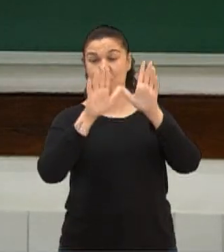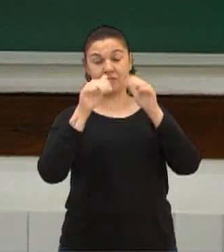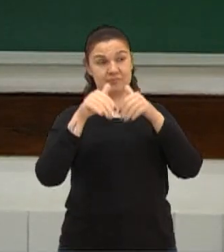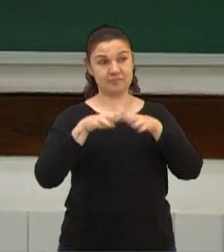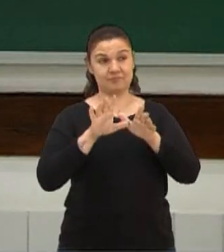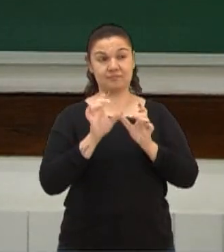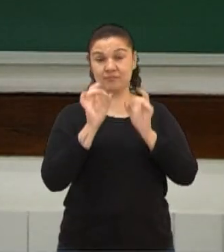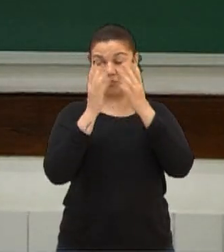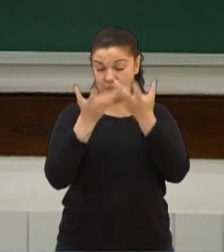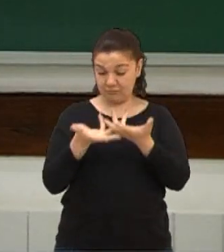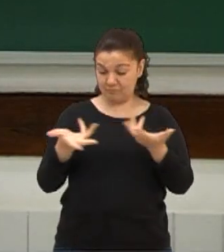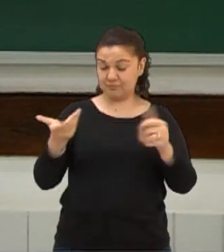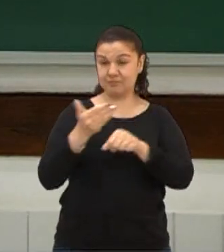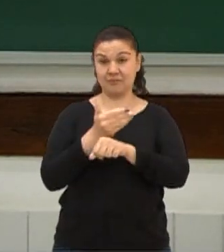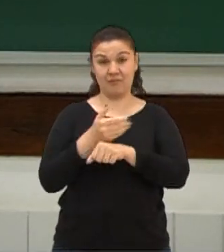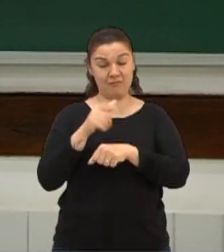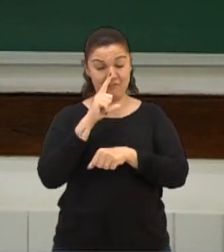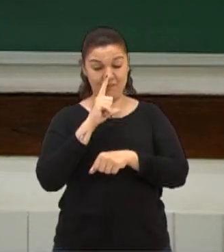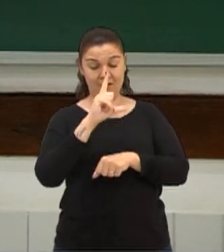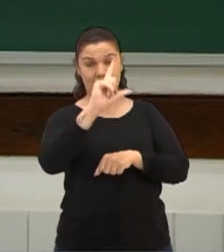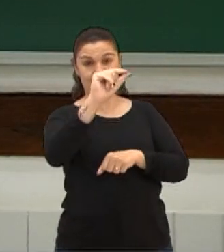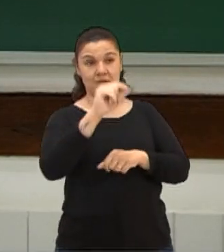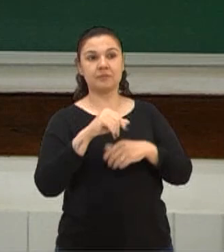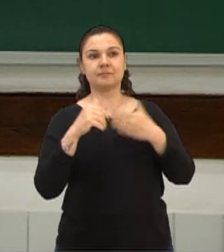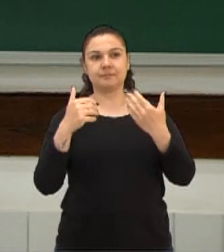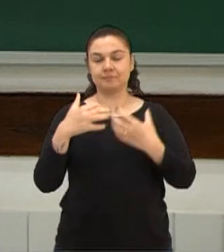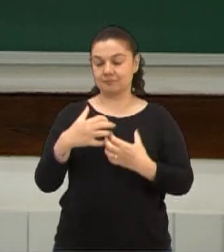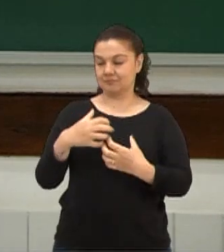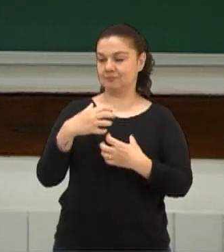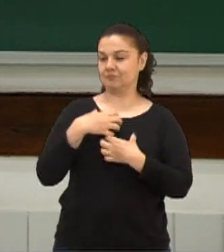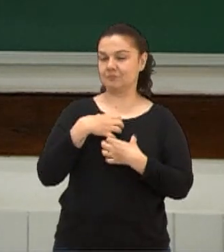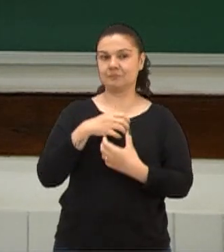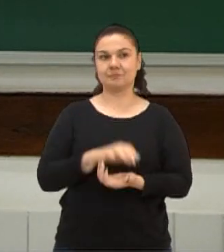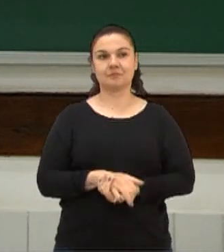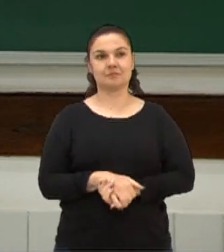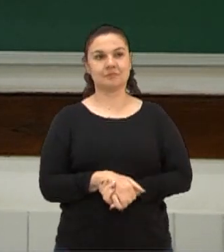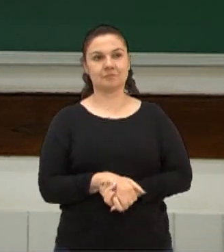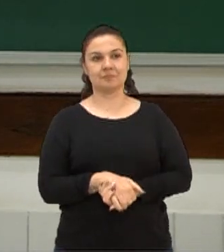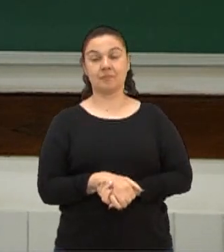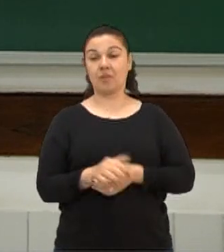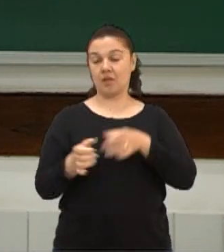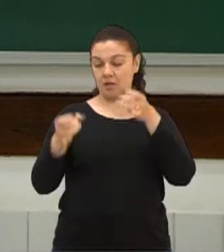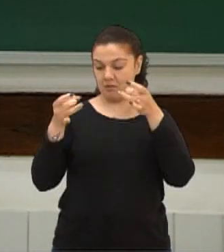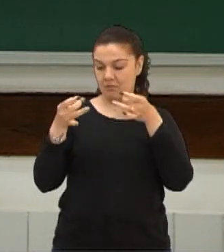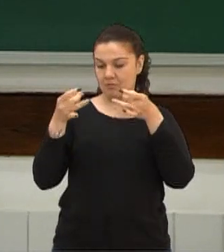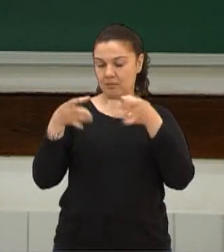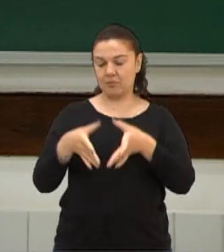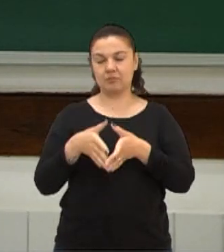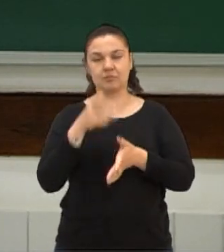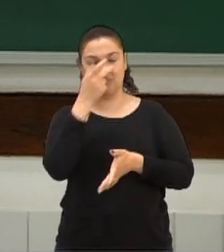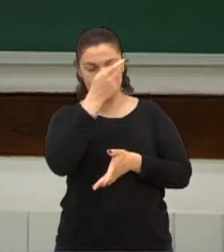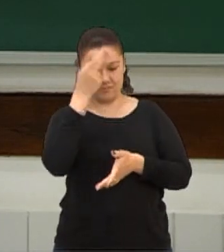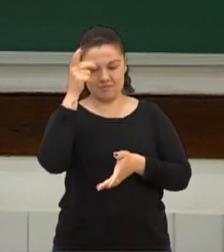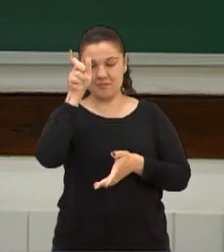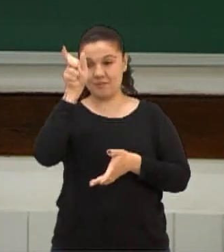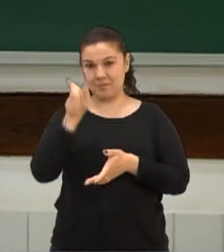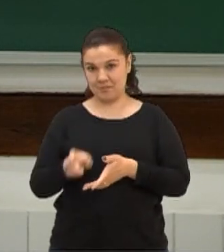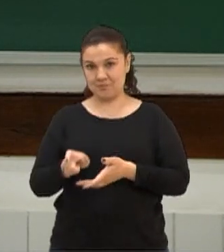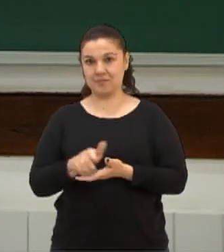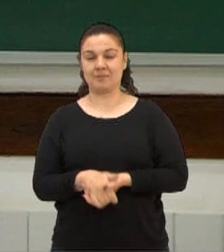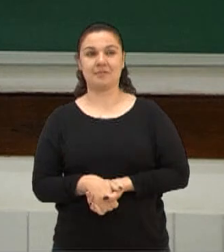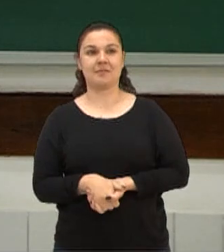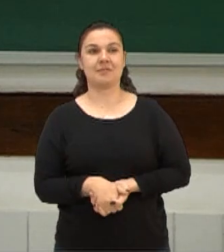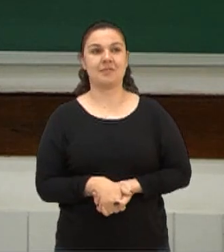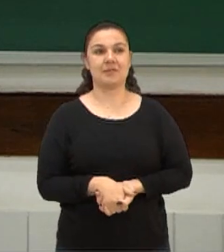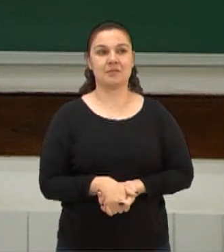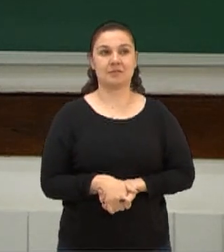verde trigo vai, ok? Então eu tenho essa ideia ali de abandono, como se o sujeito lírico ele